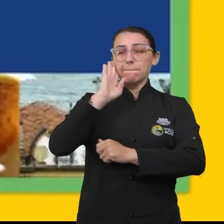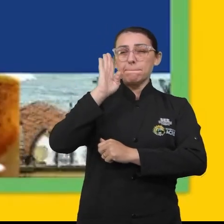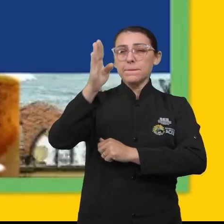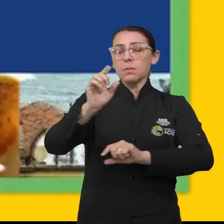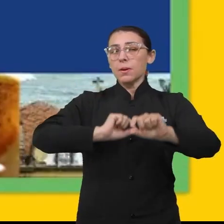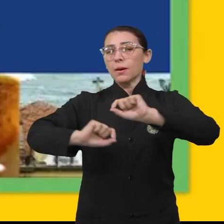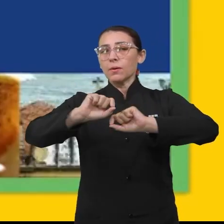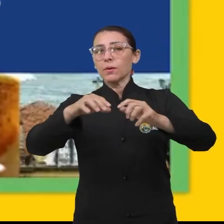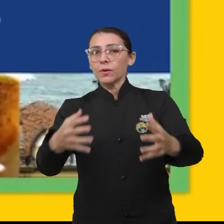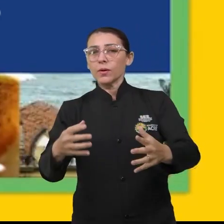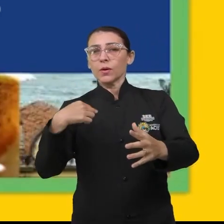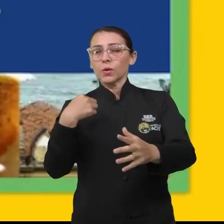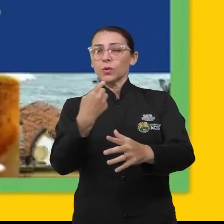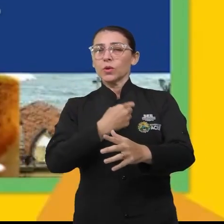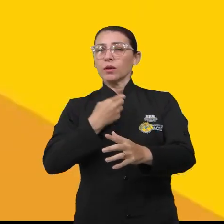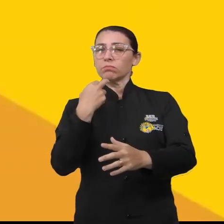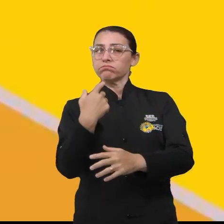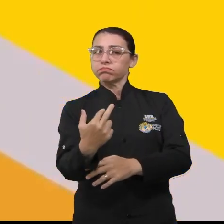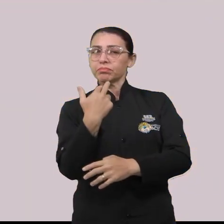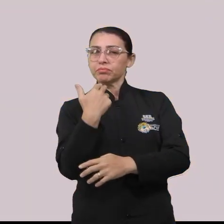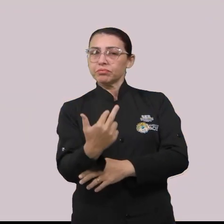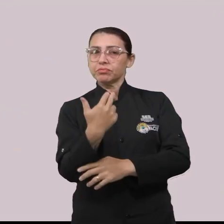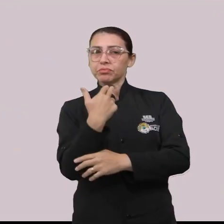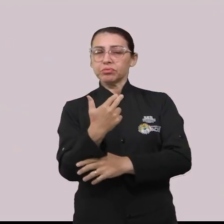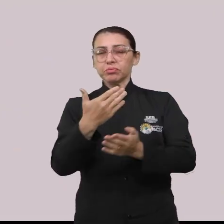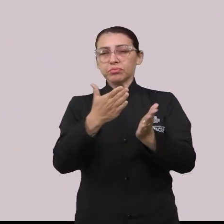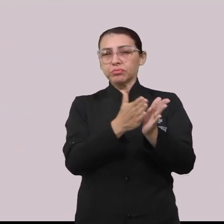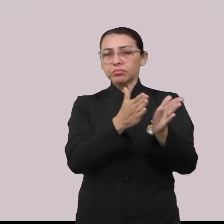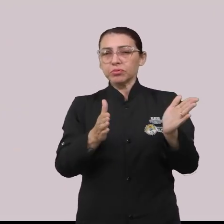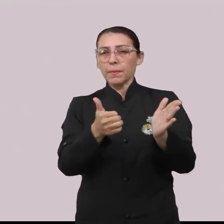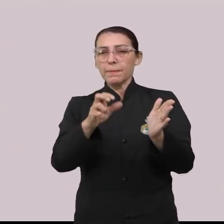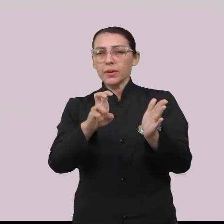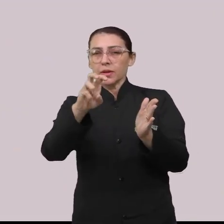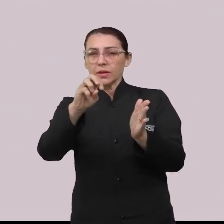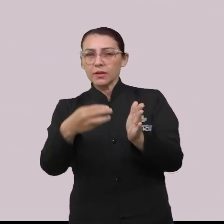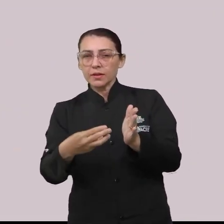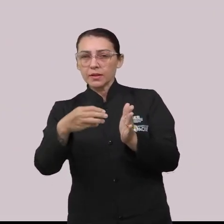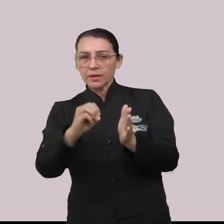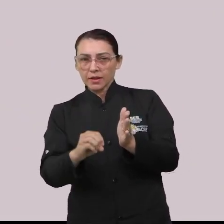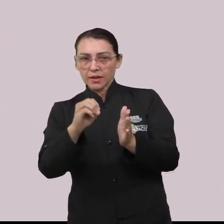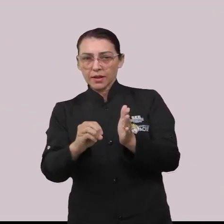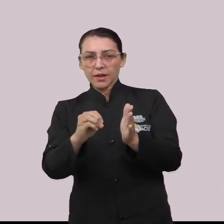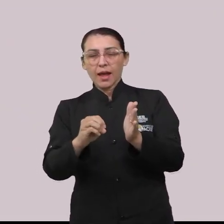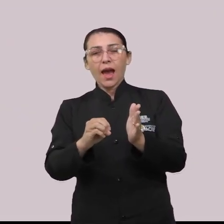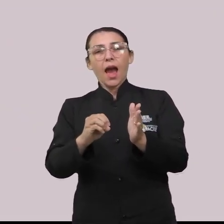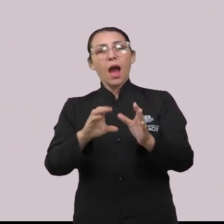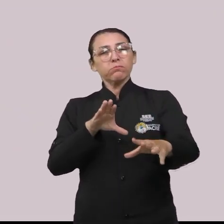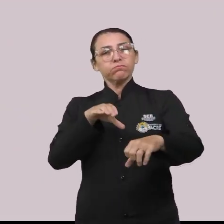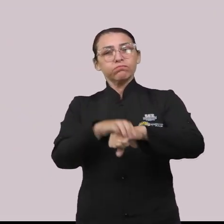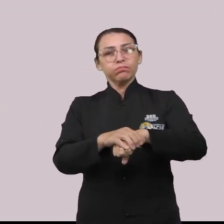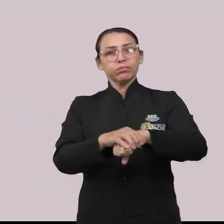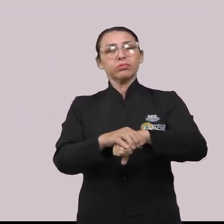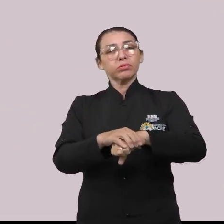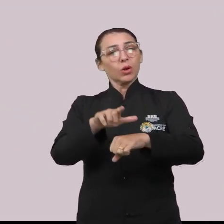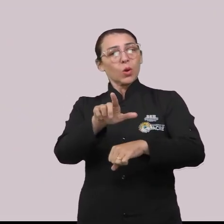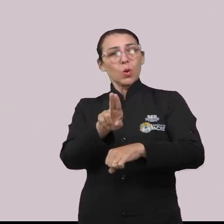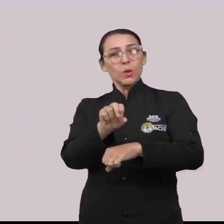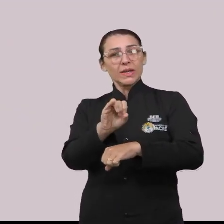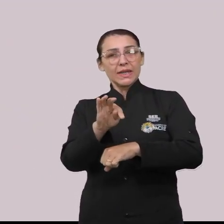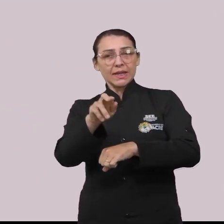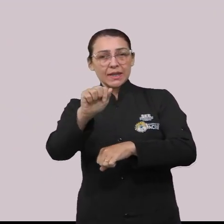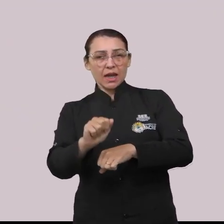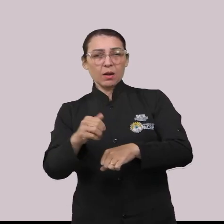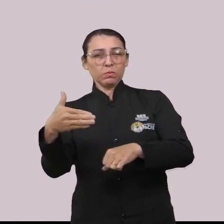principal delas é o nosso idioma. A partir de 1530, a colonização lusitana tornou-se